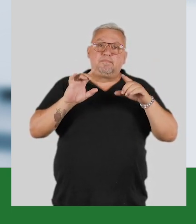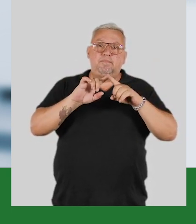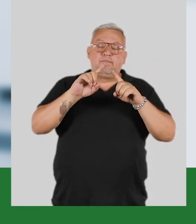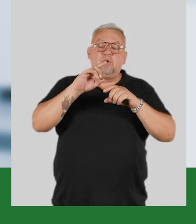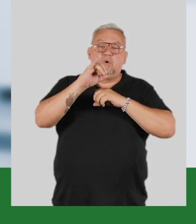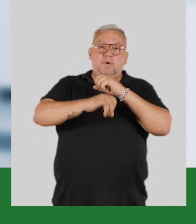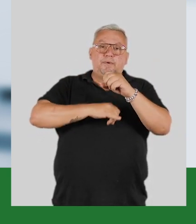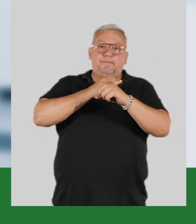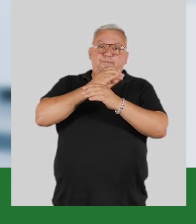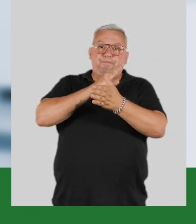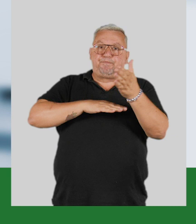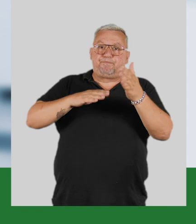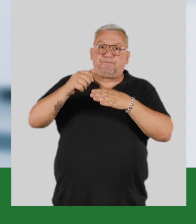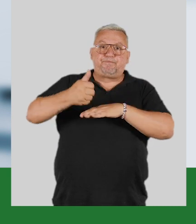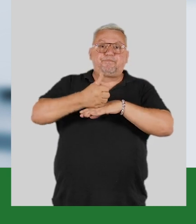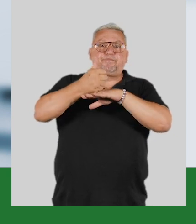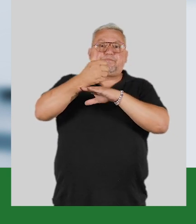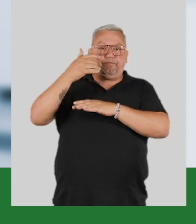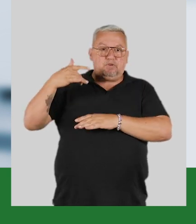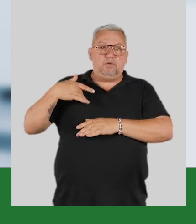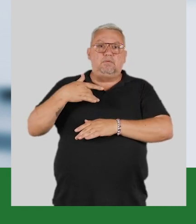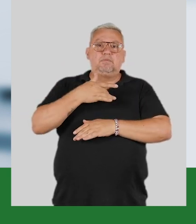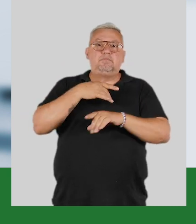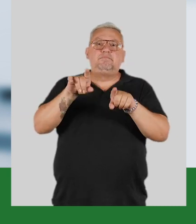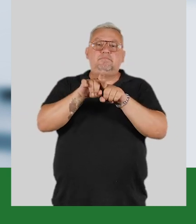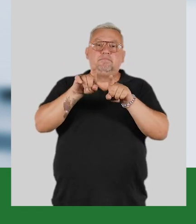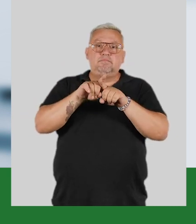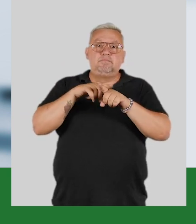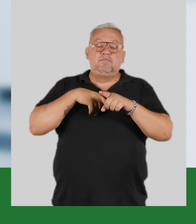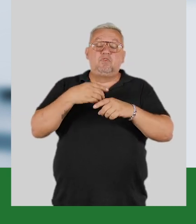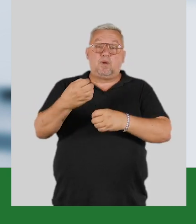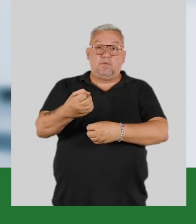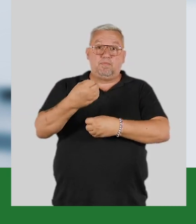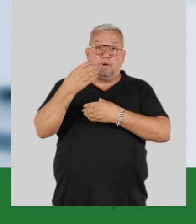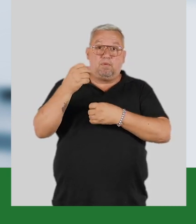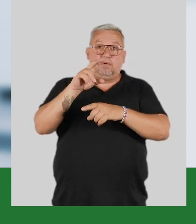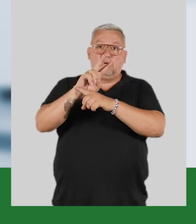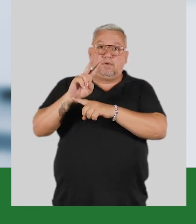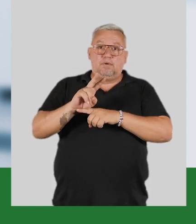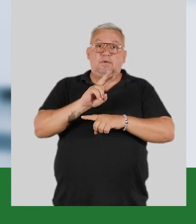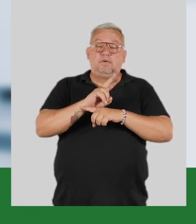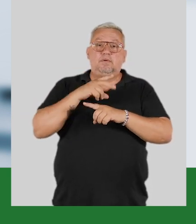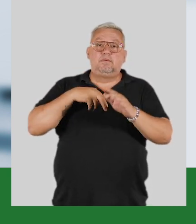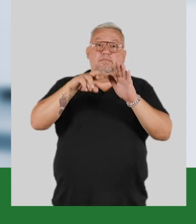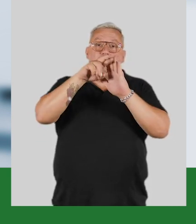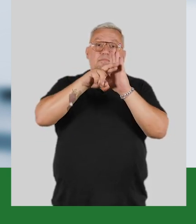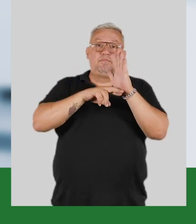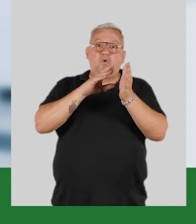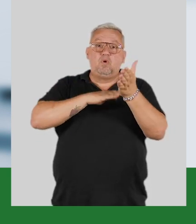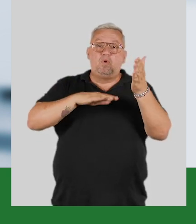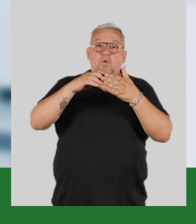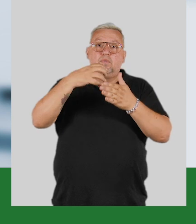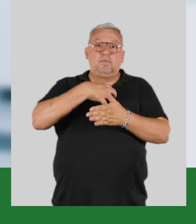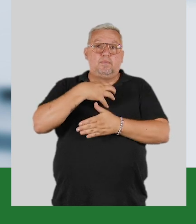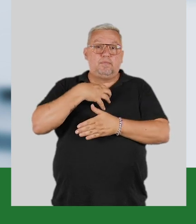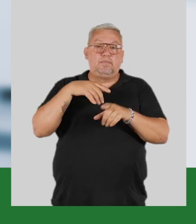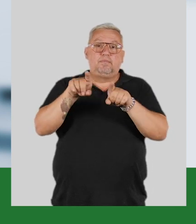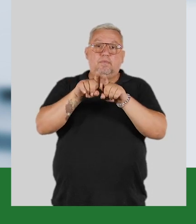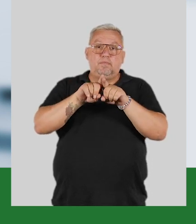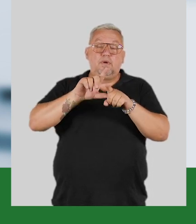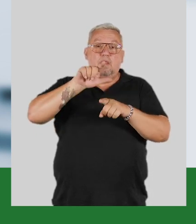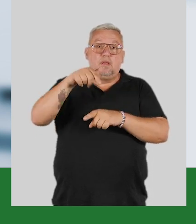no site para todos os profissionais de saúde. Nós temos um manual de vigilância que regulamenta todo o sistema de vigilância de eventos